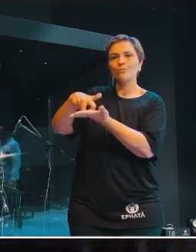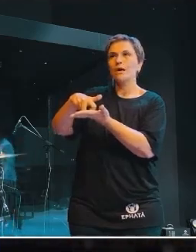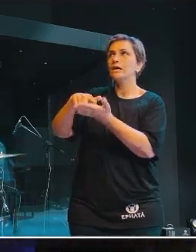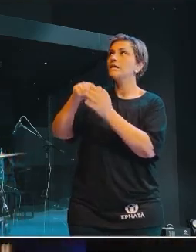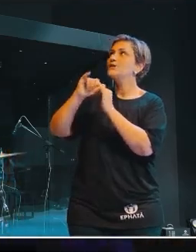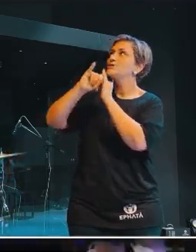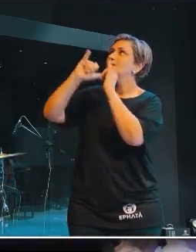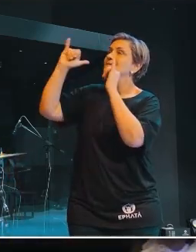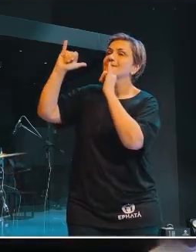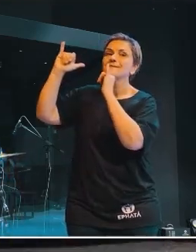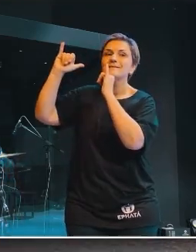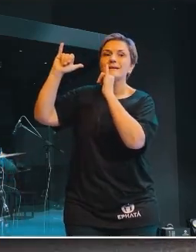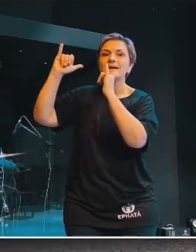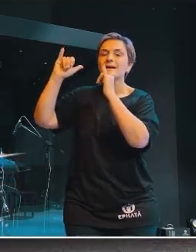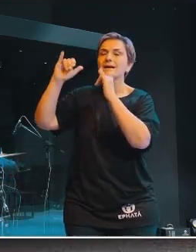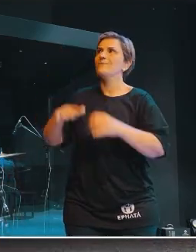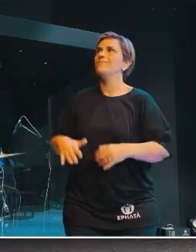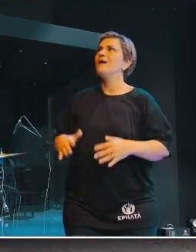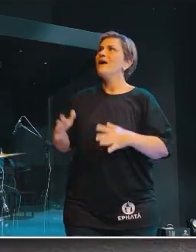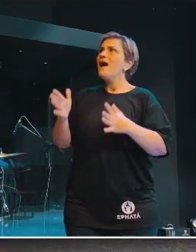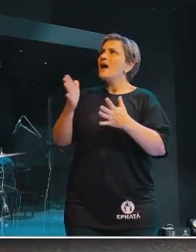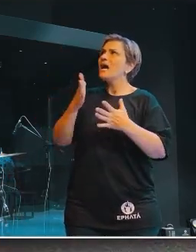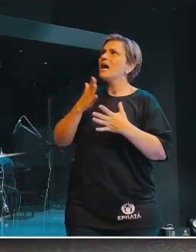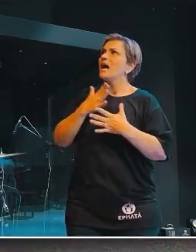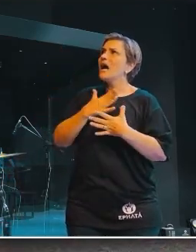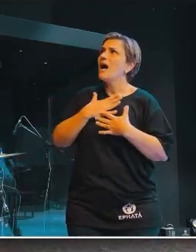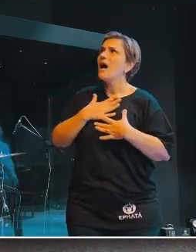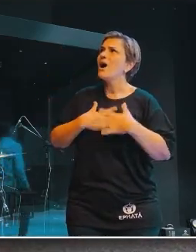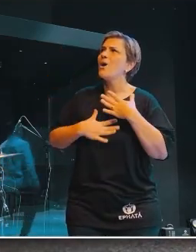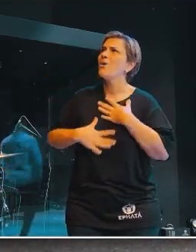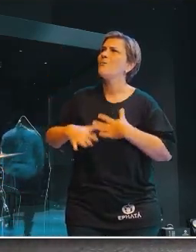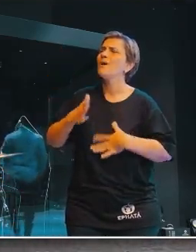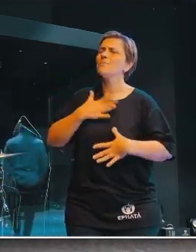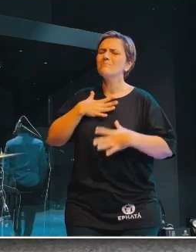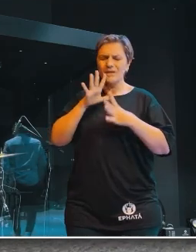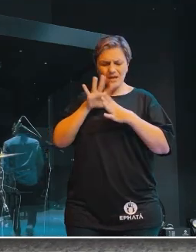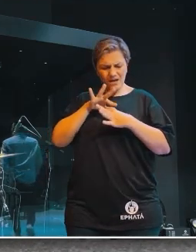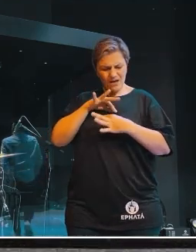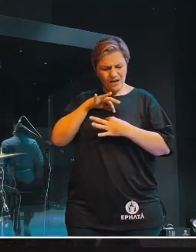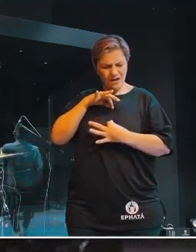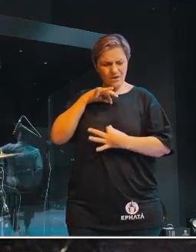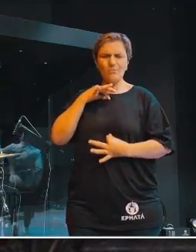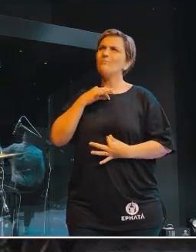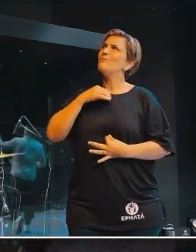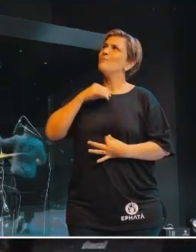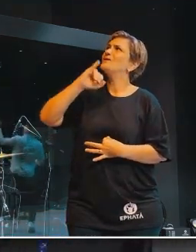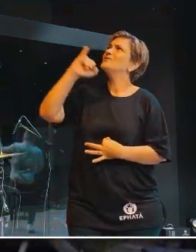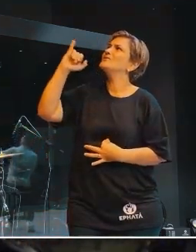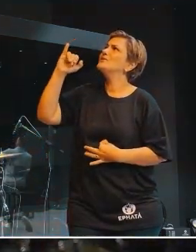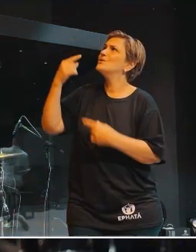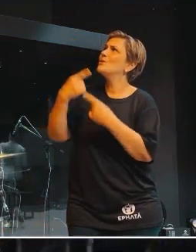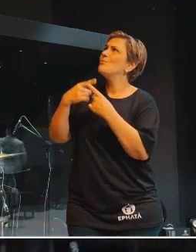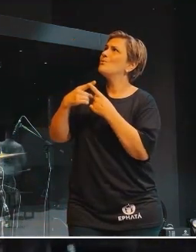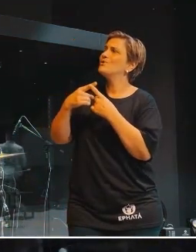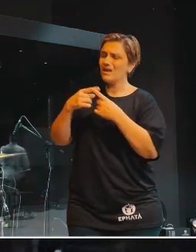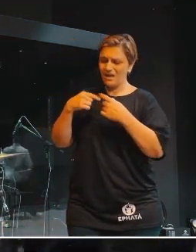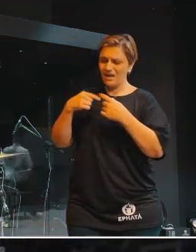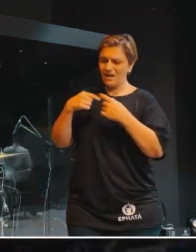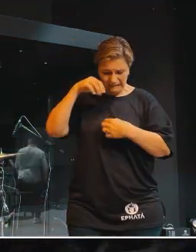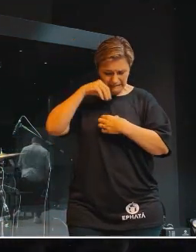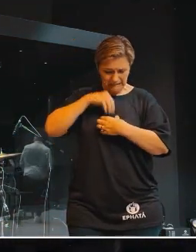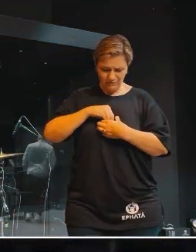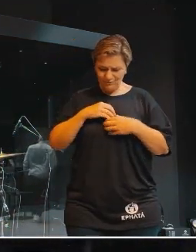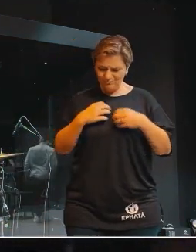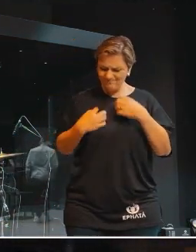e dizer: aquieta-te, ó minha alma, porque te perturbas dentro